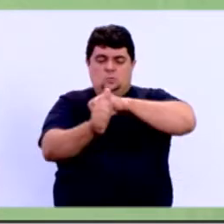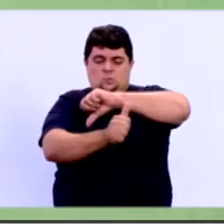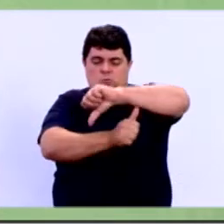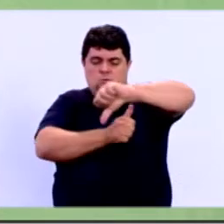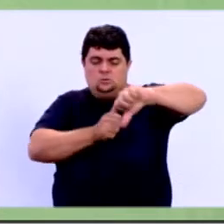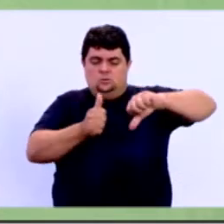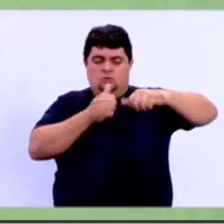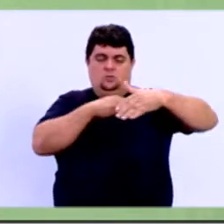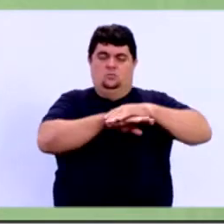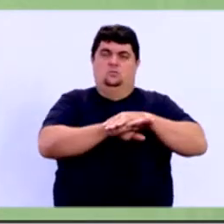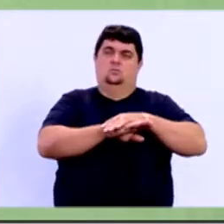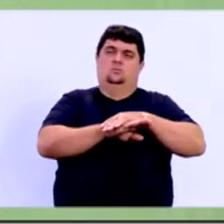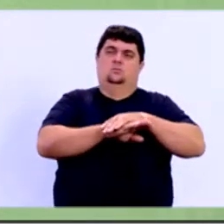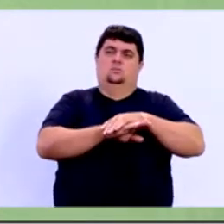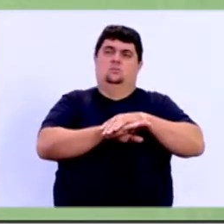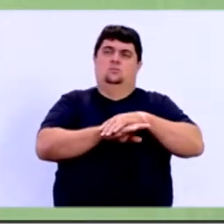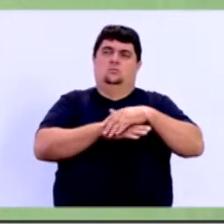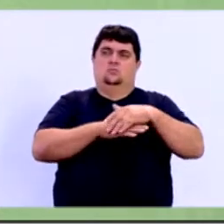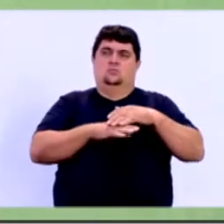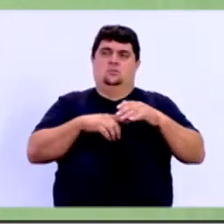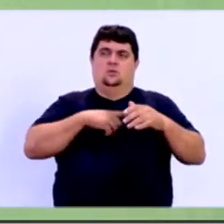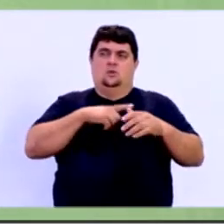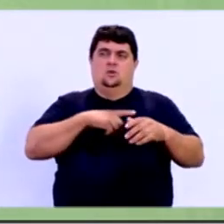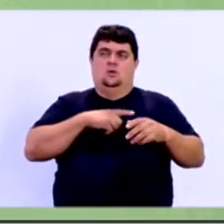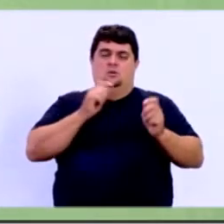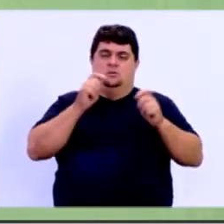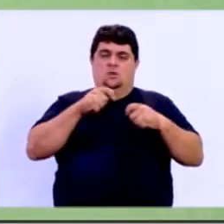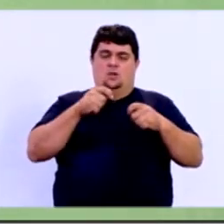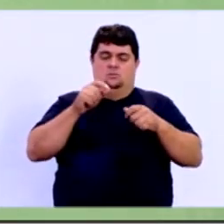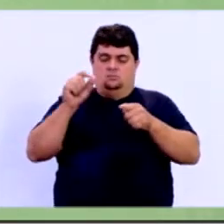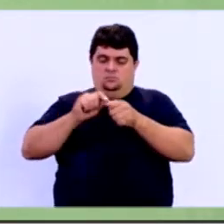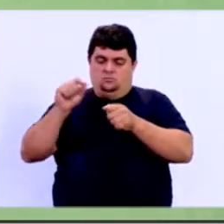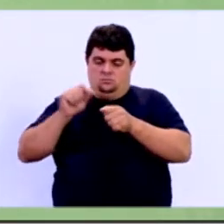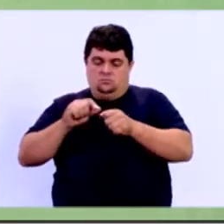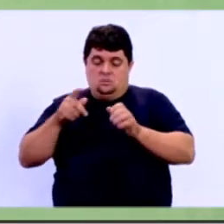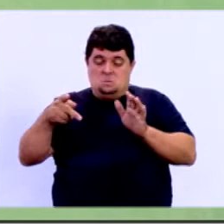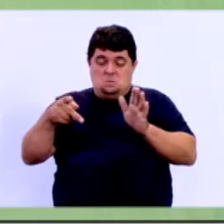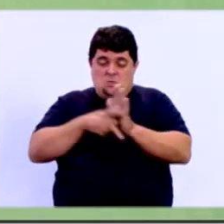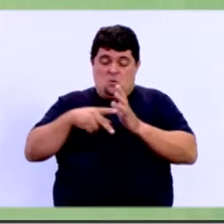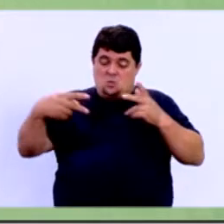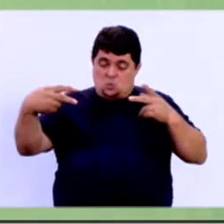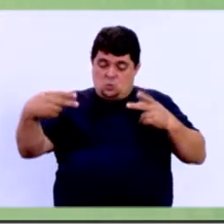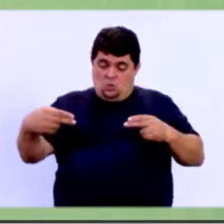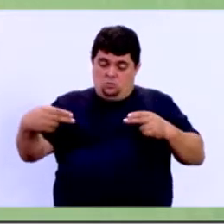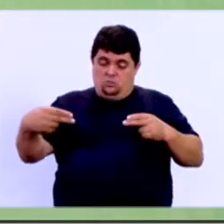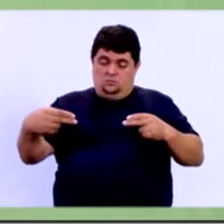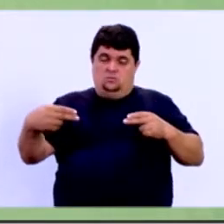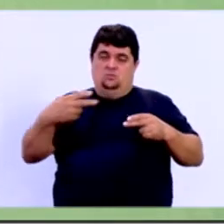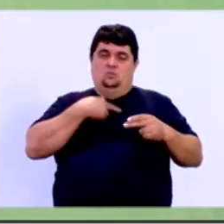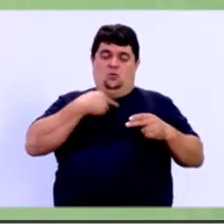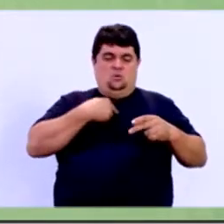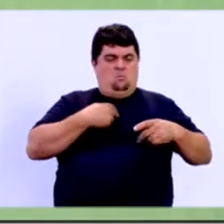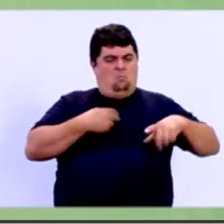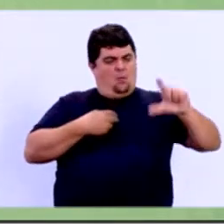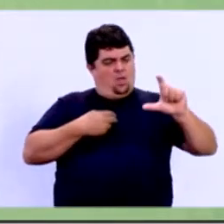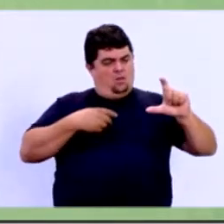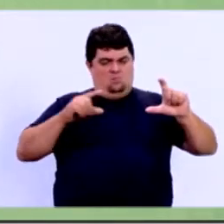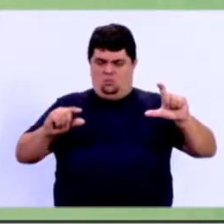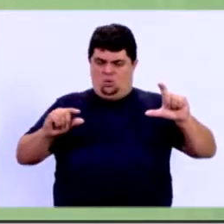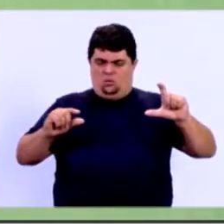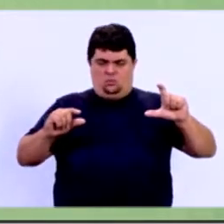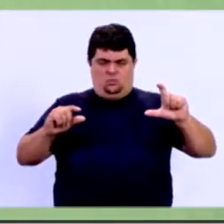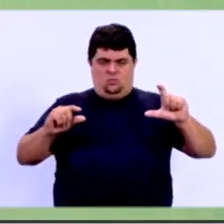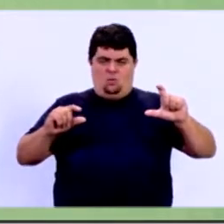suprimentos, né? De modo a atender a demanda da produção,